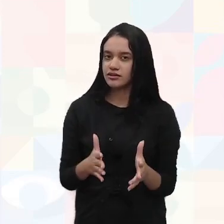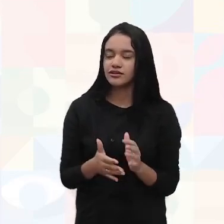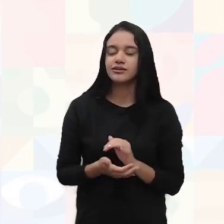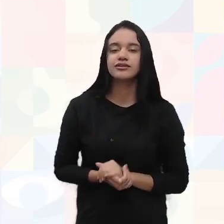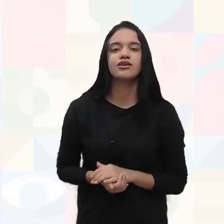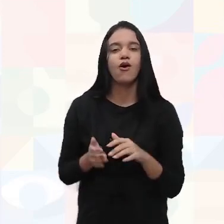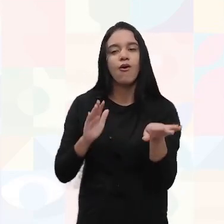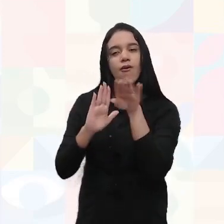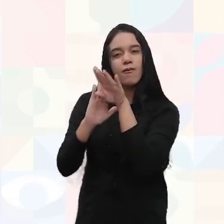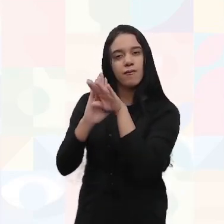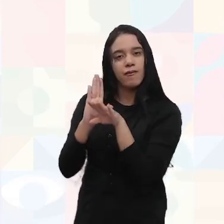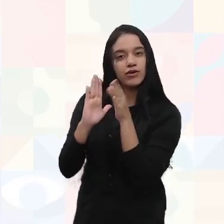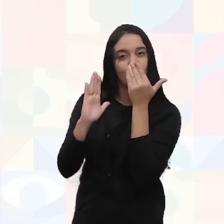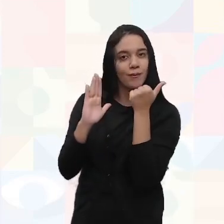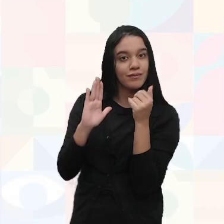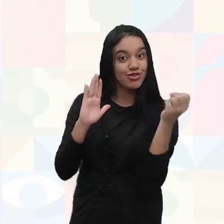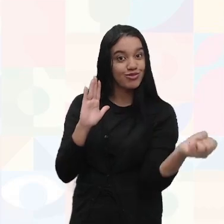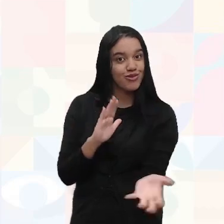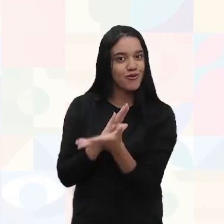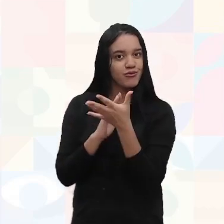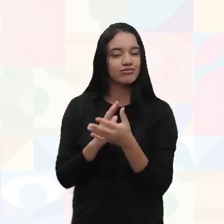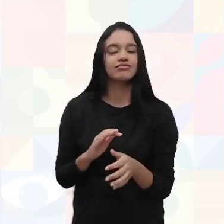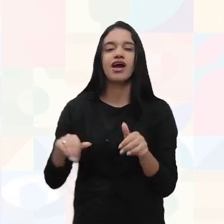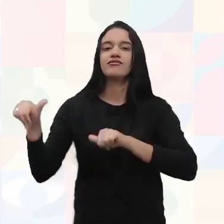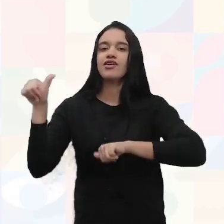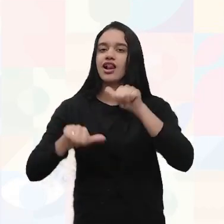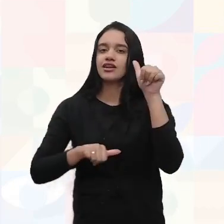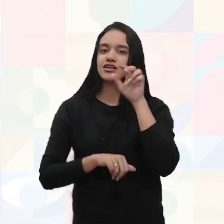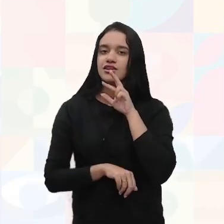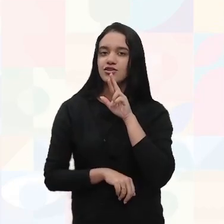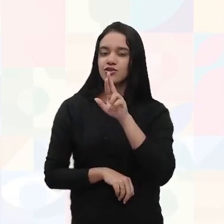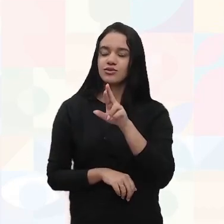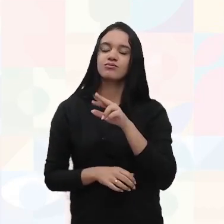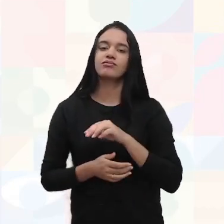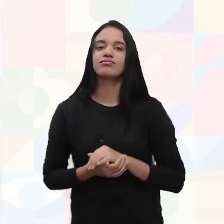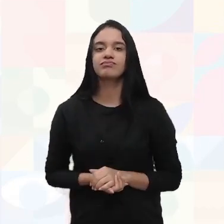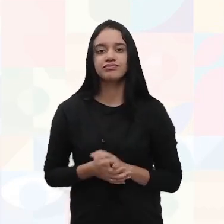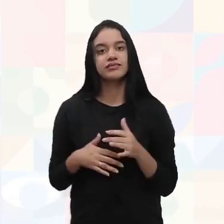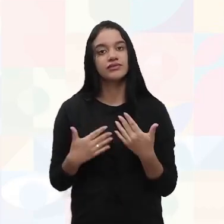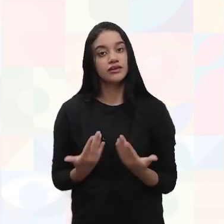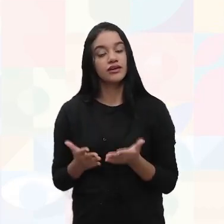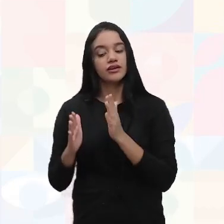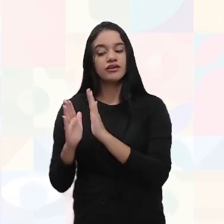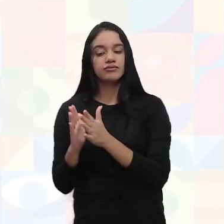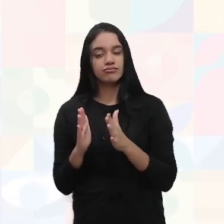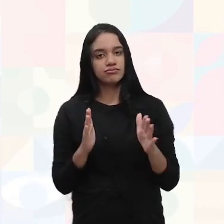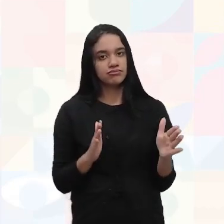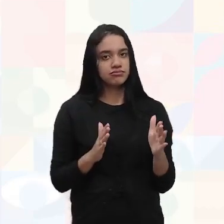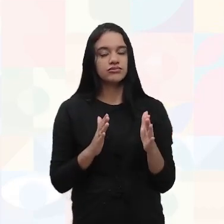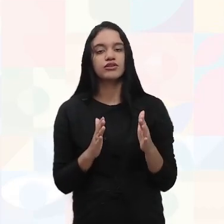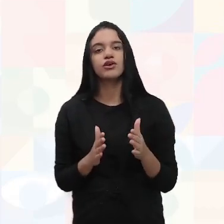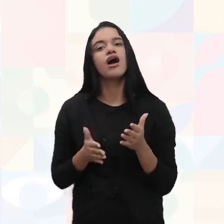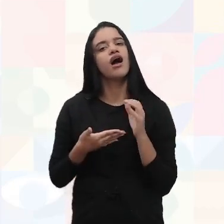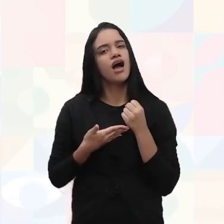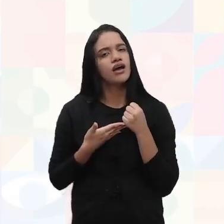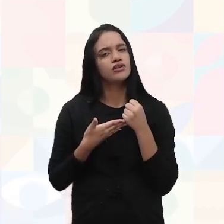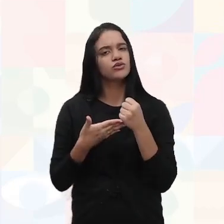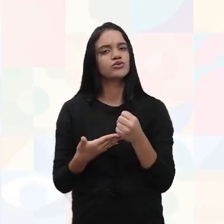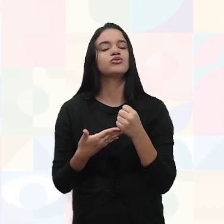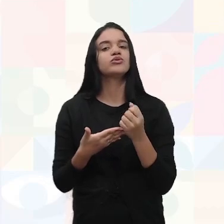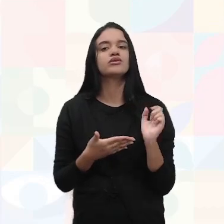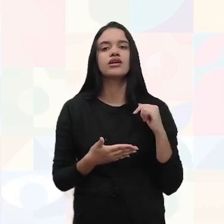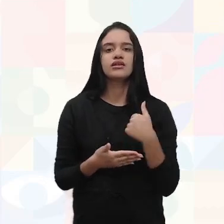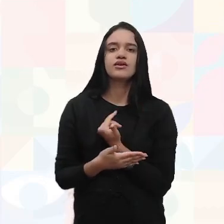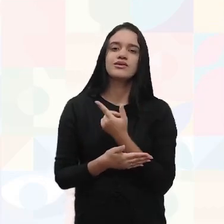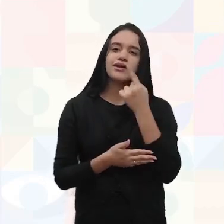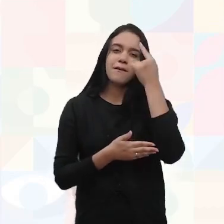novo cardápio. E aí avaliando os resultados. Essas etapas, como que a Renata coloca, ajuda a gente a